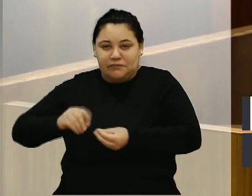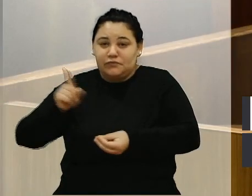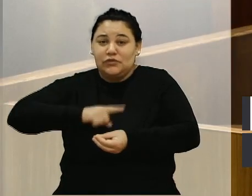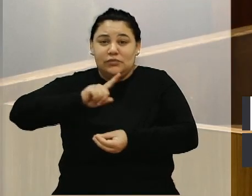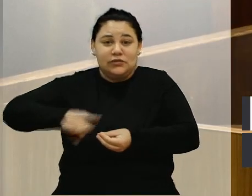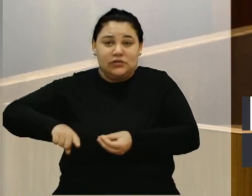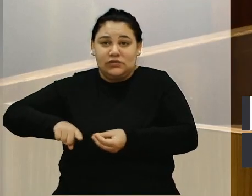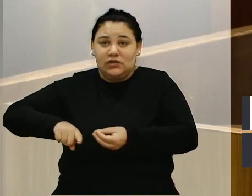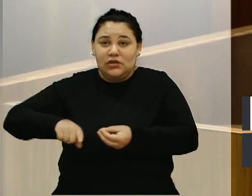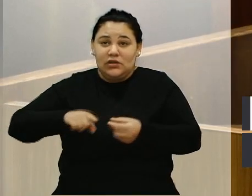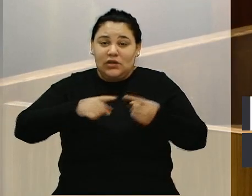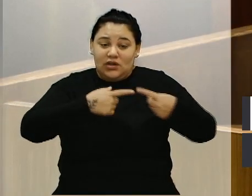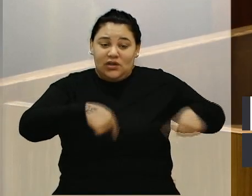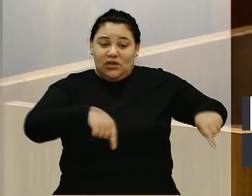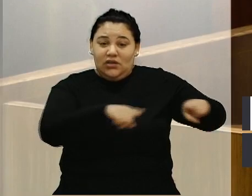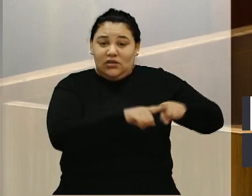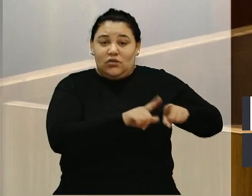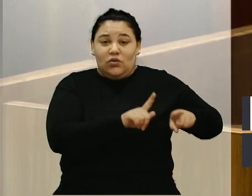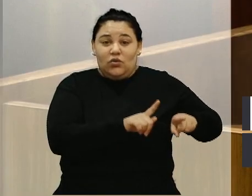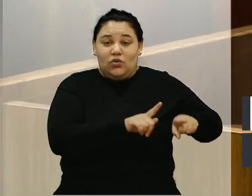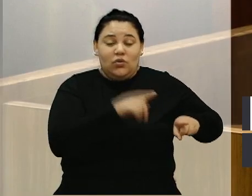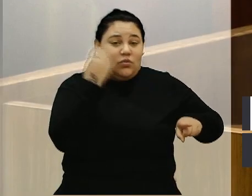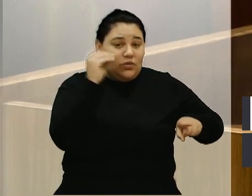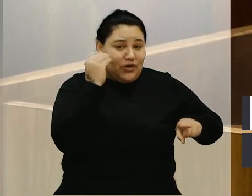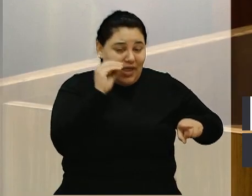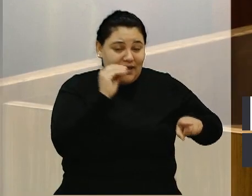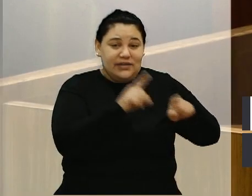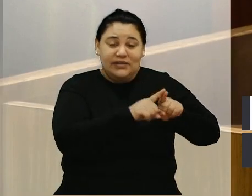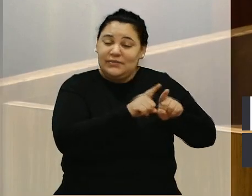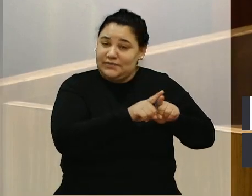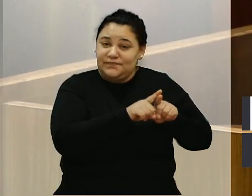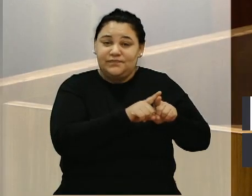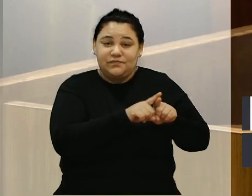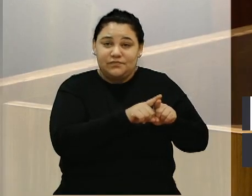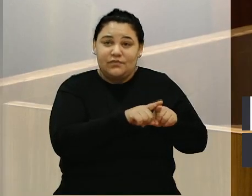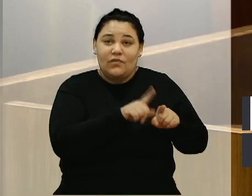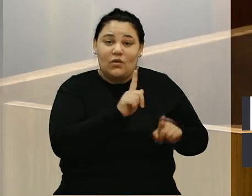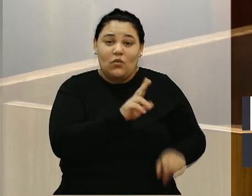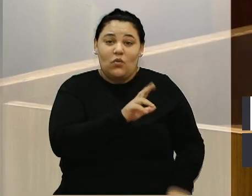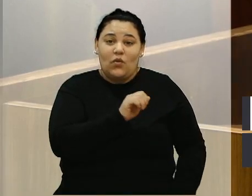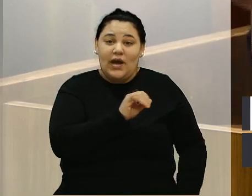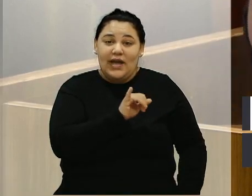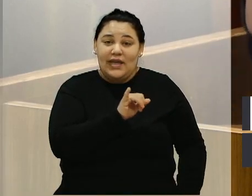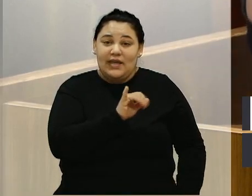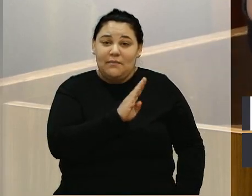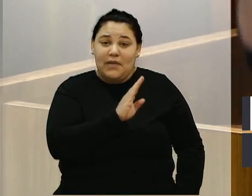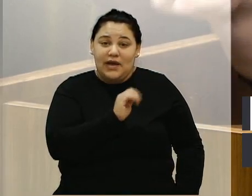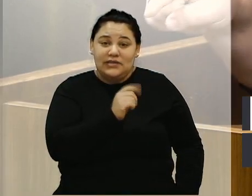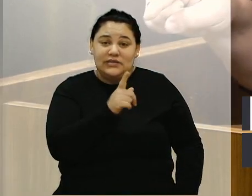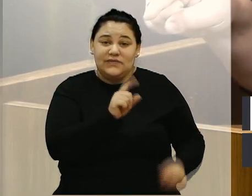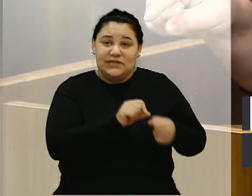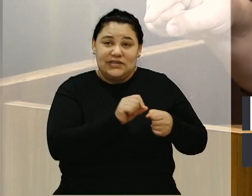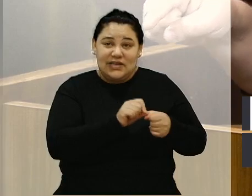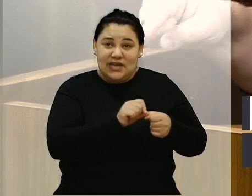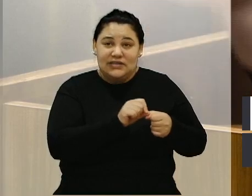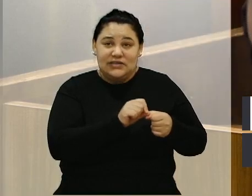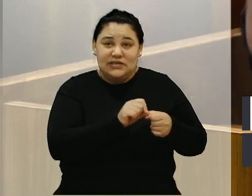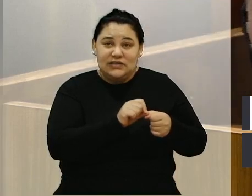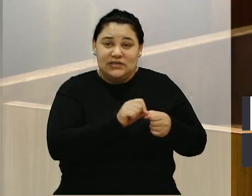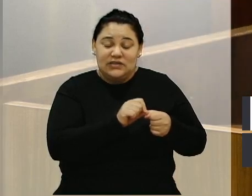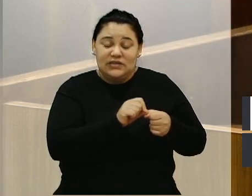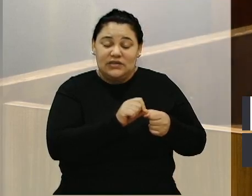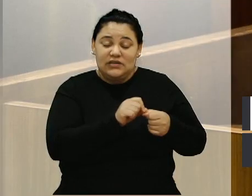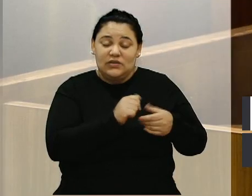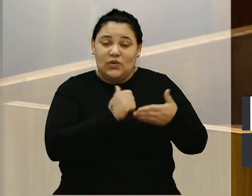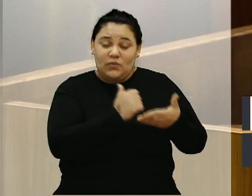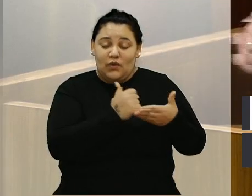o Guaíba não foge disso, o Lago Guaíba também. Se eles tivessem feito o desassoreamento do Lago Guaíba, nós teríamos